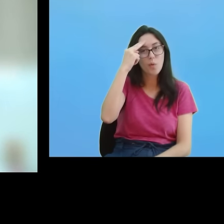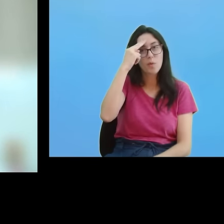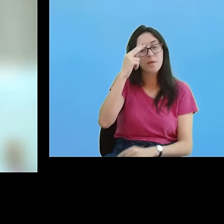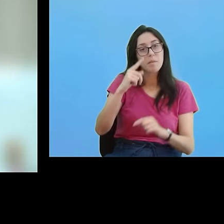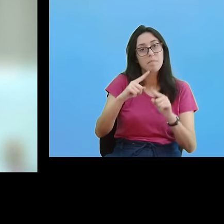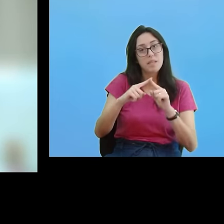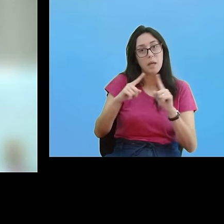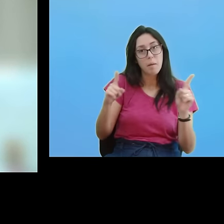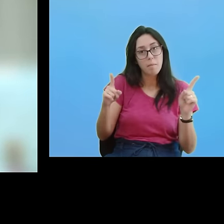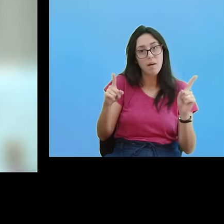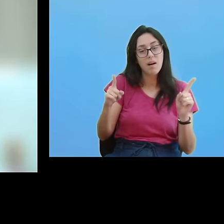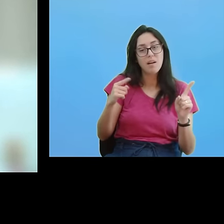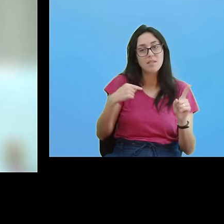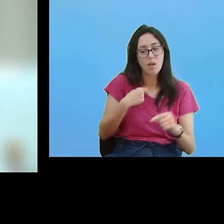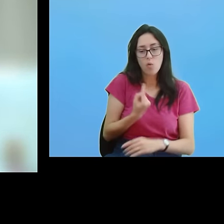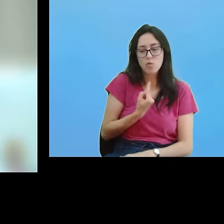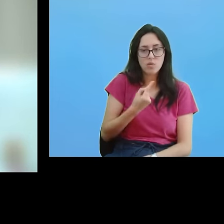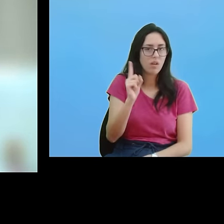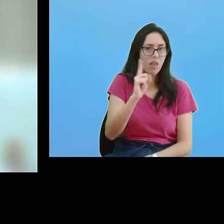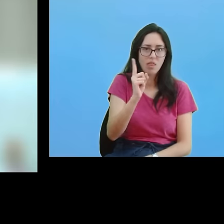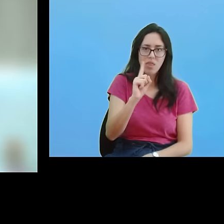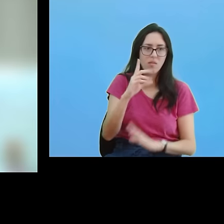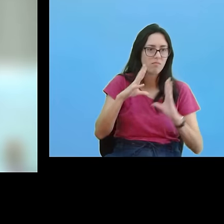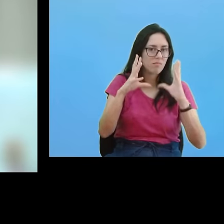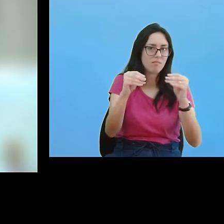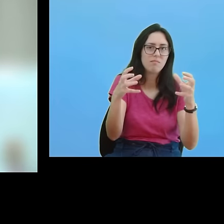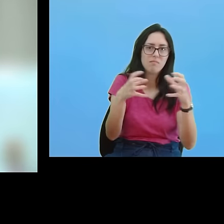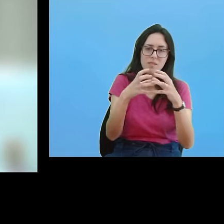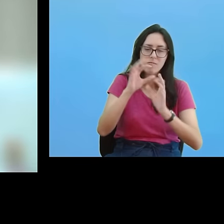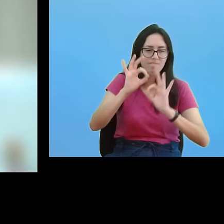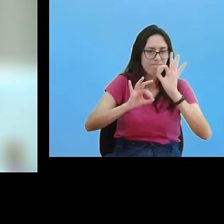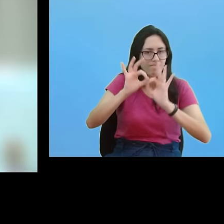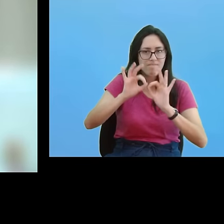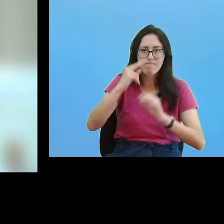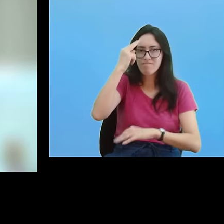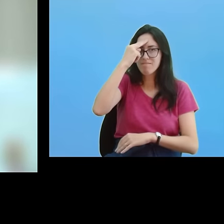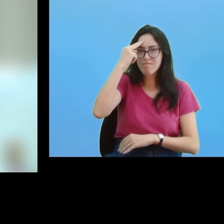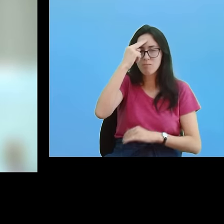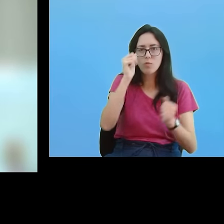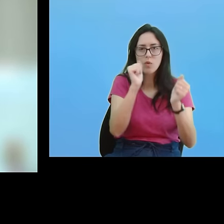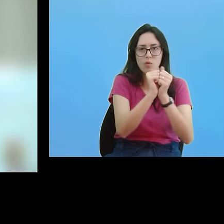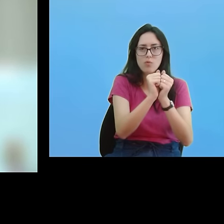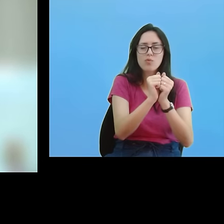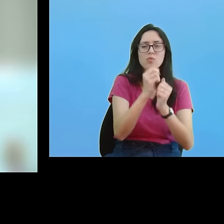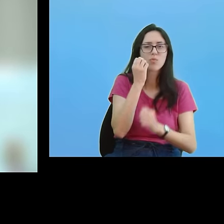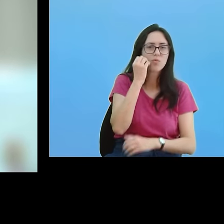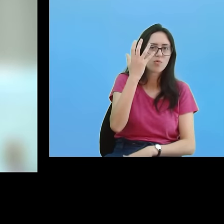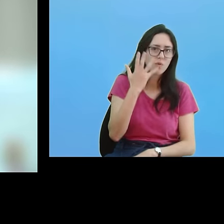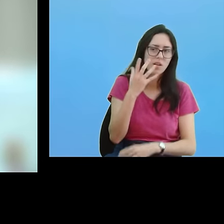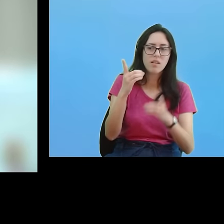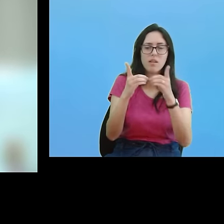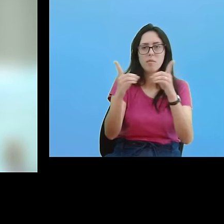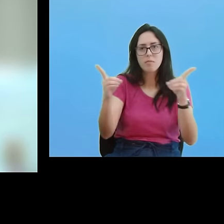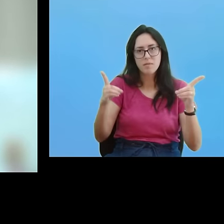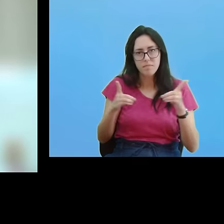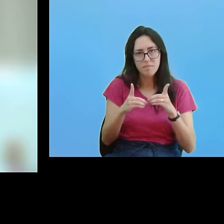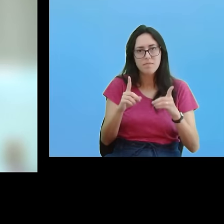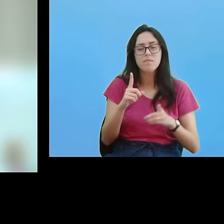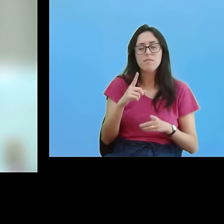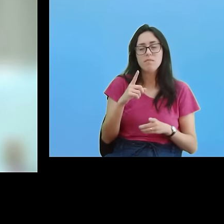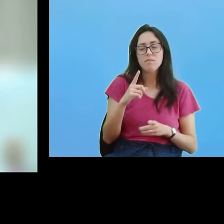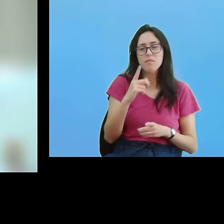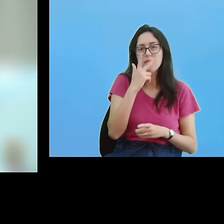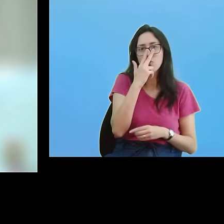sonho que eu não estou sonhando sozinha, é com a equipe, é com o departamento, com a Sueli, né? Então, eu acho que a gente